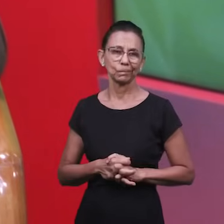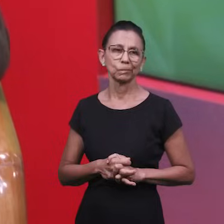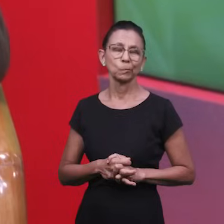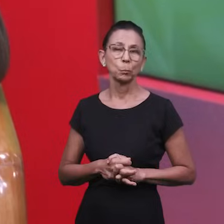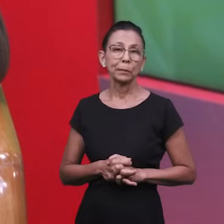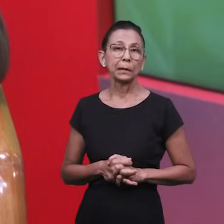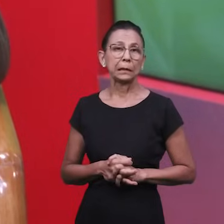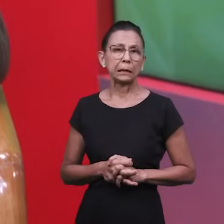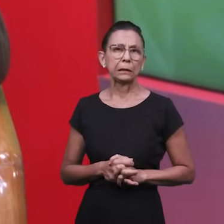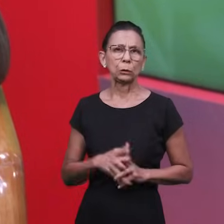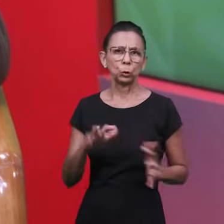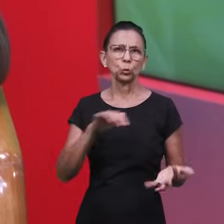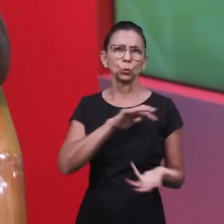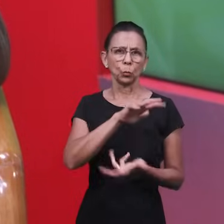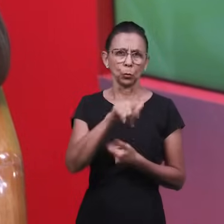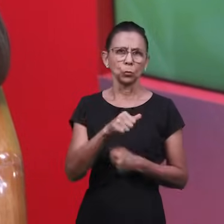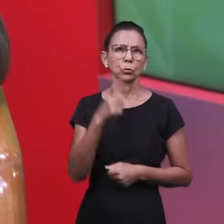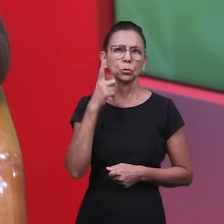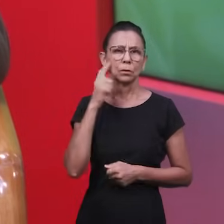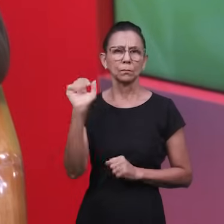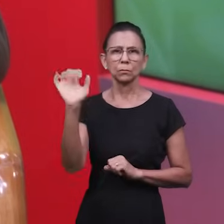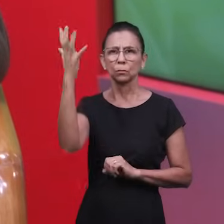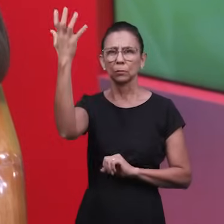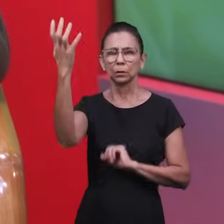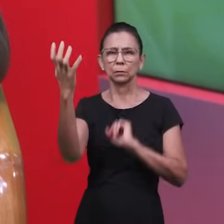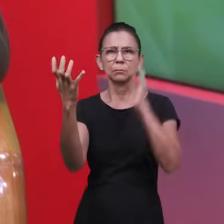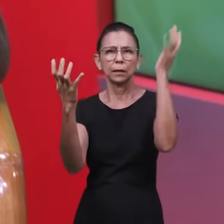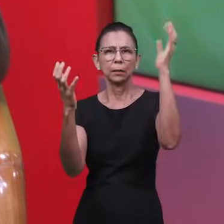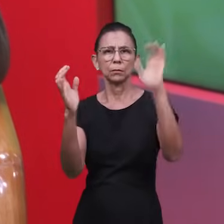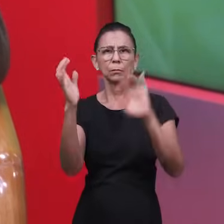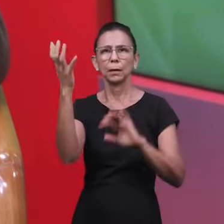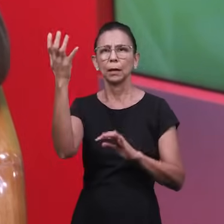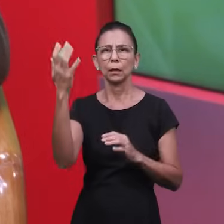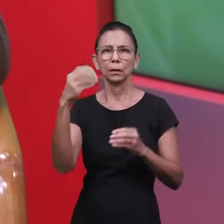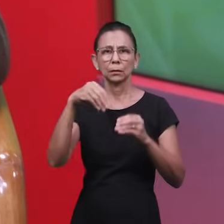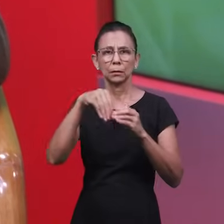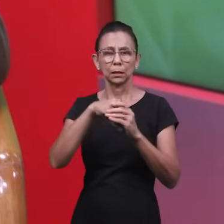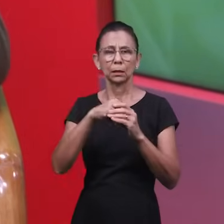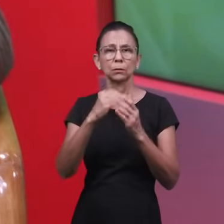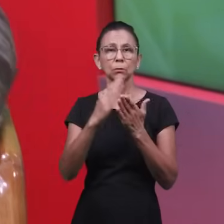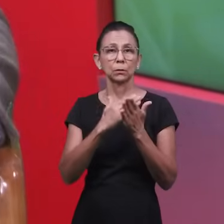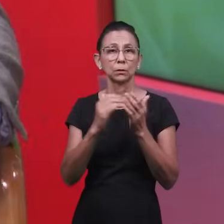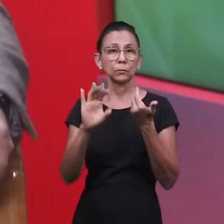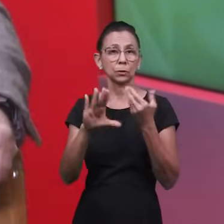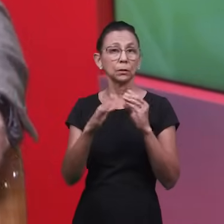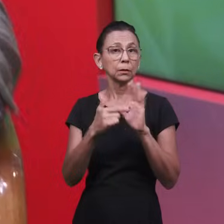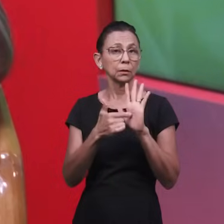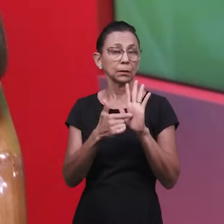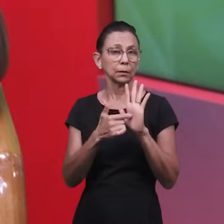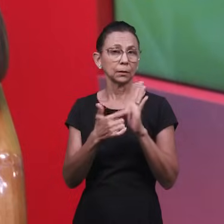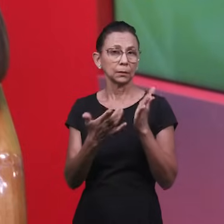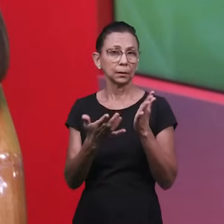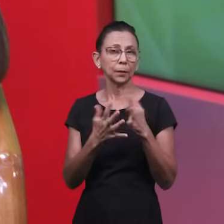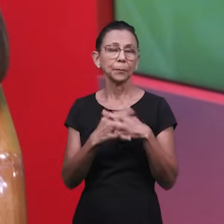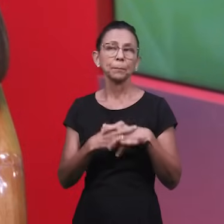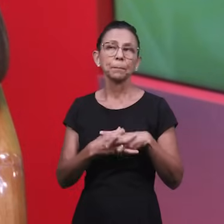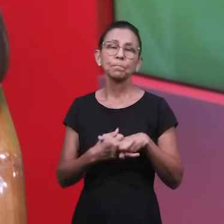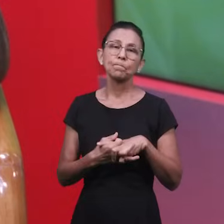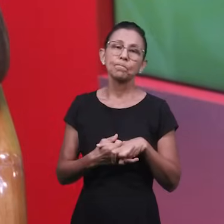E esses marcadores proféticos que estão profetizados no livro de Cantares, estão